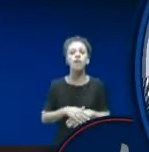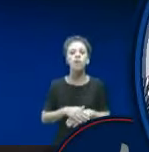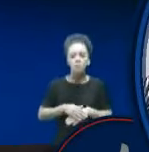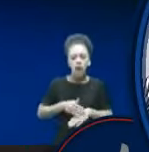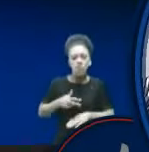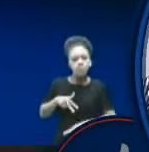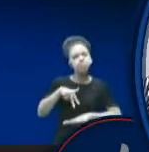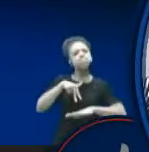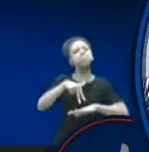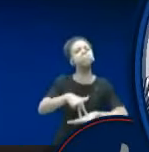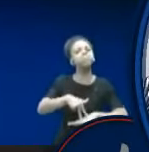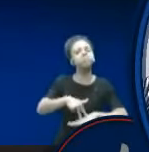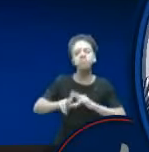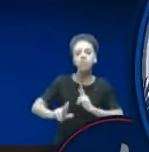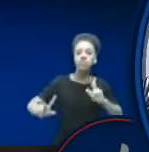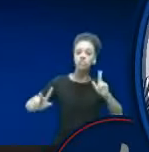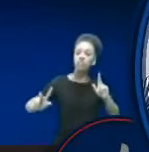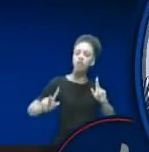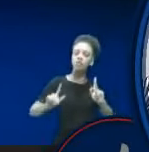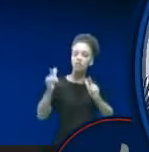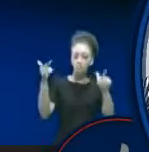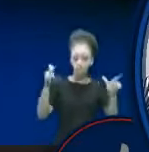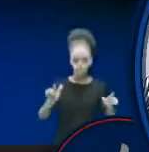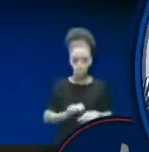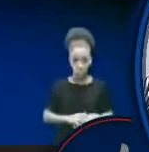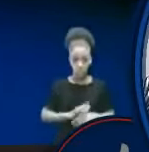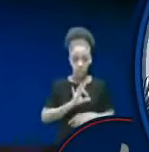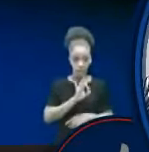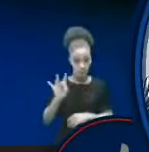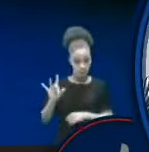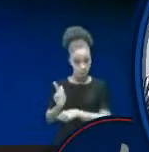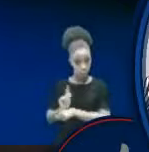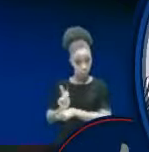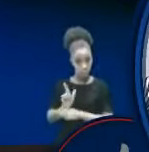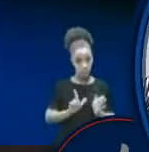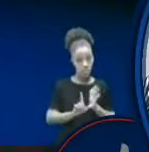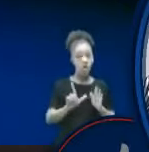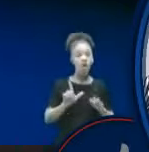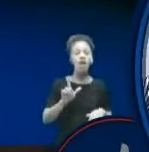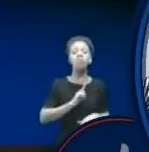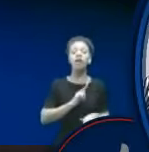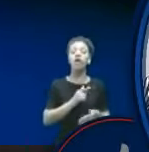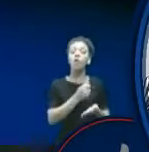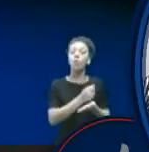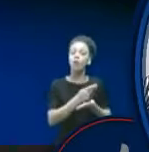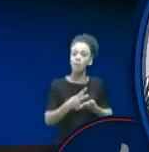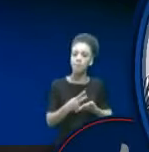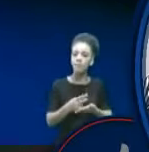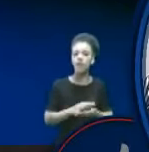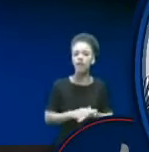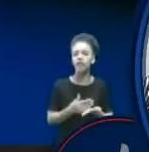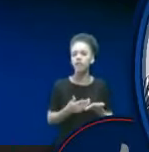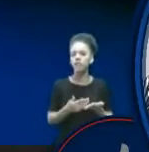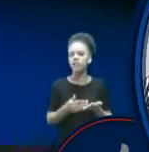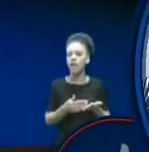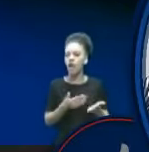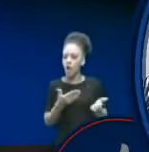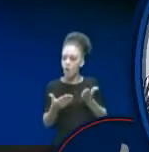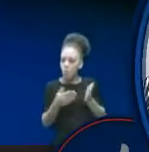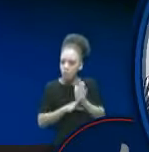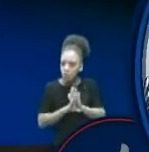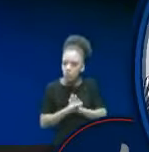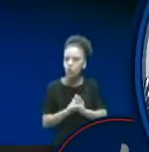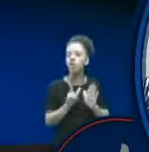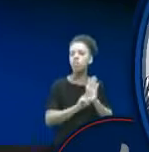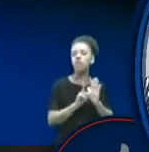atuação ímpar. Cada gerente da loja tem um aplicativo que mede a performance da sua